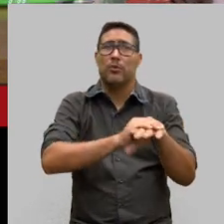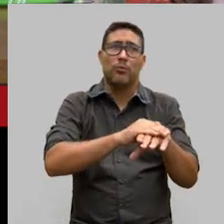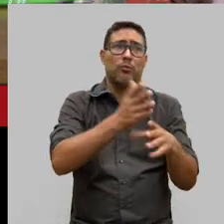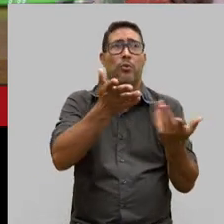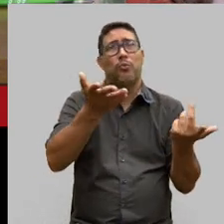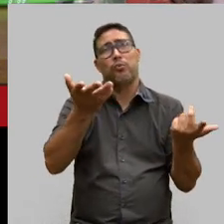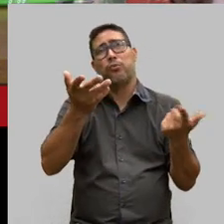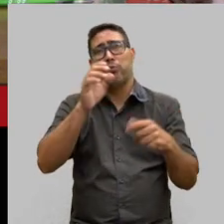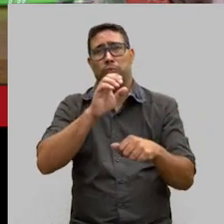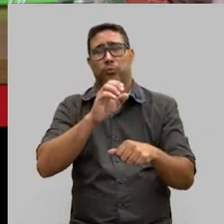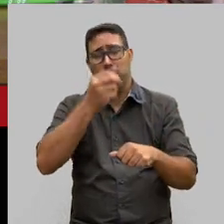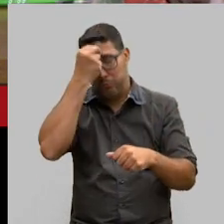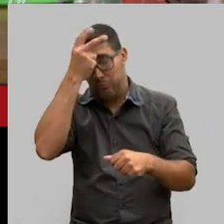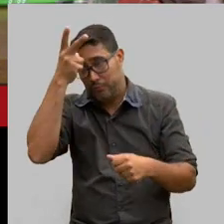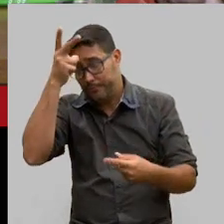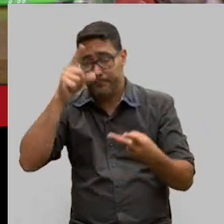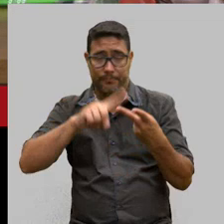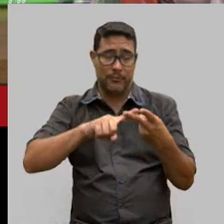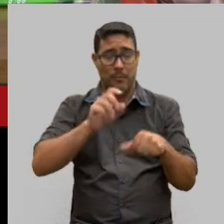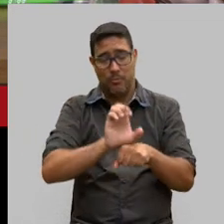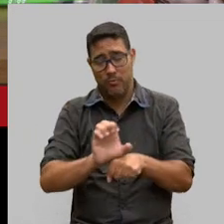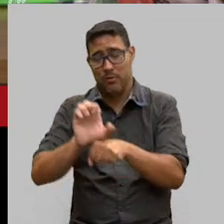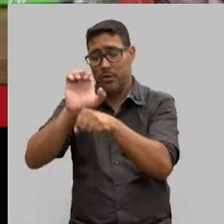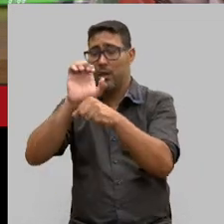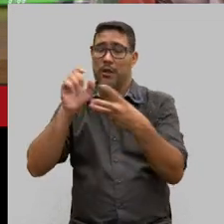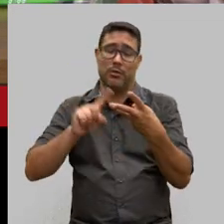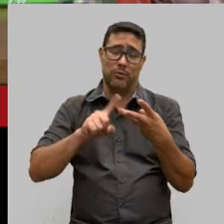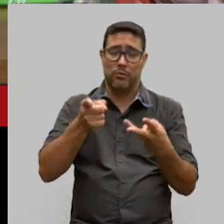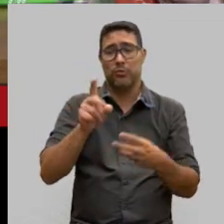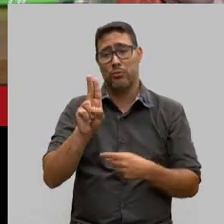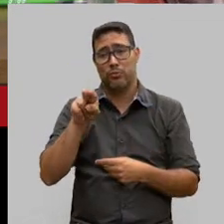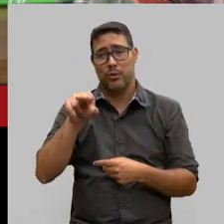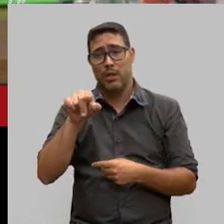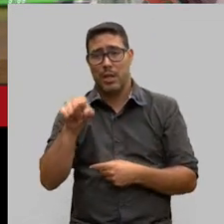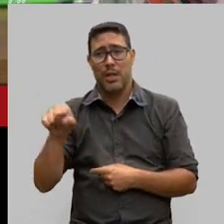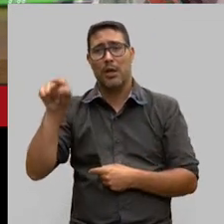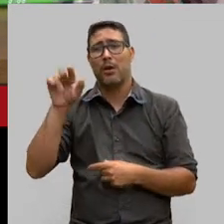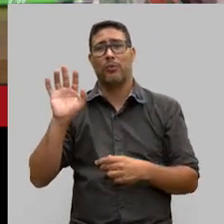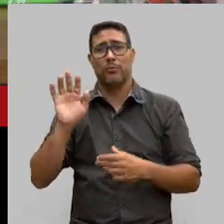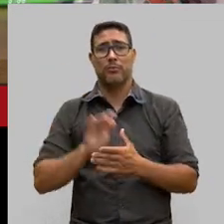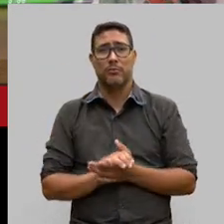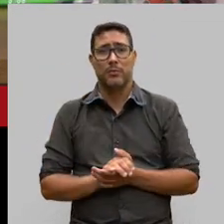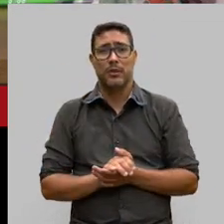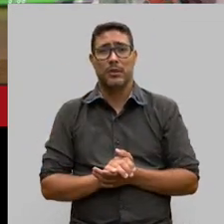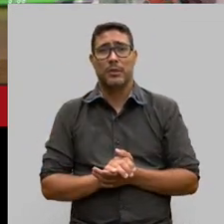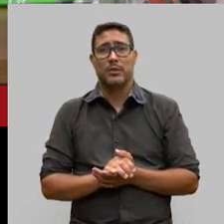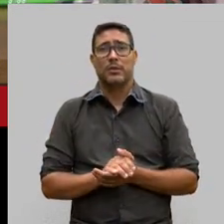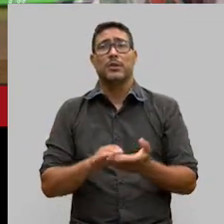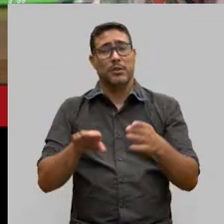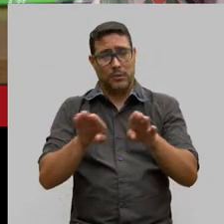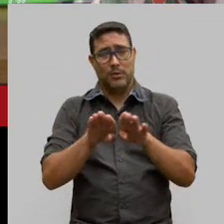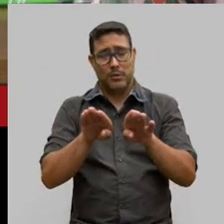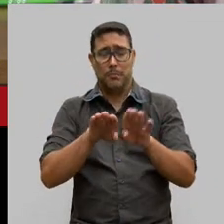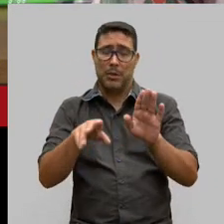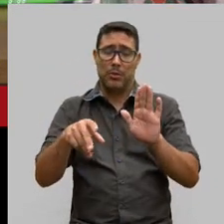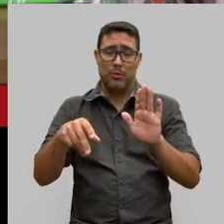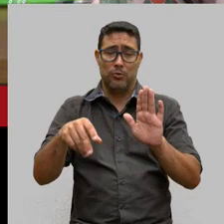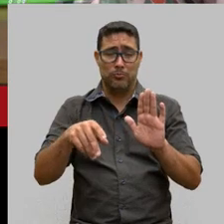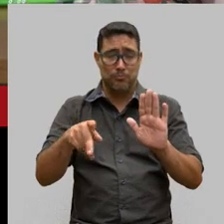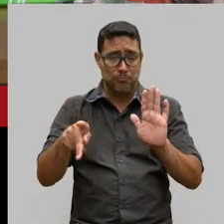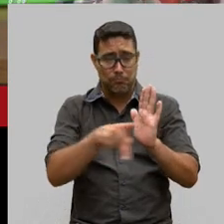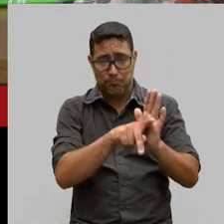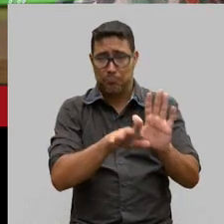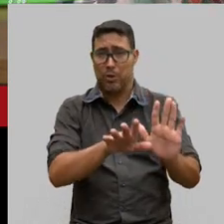município do estado ou da União ou que é também o o o próprio eh ente Federado